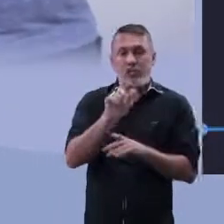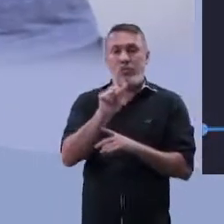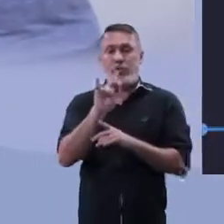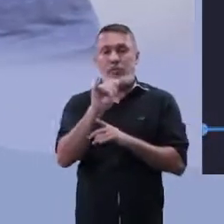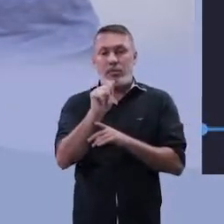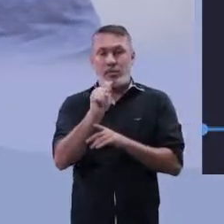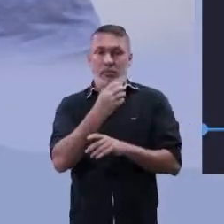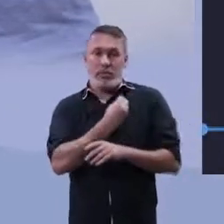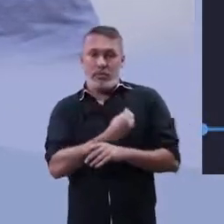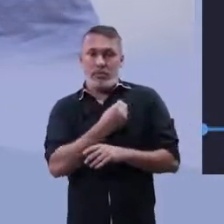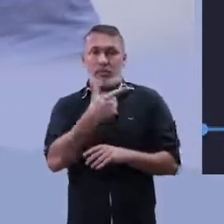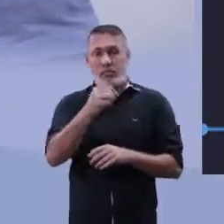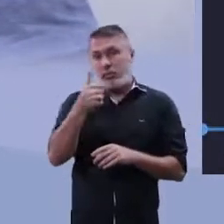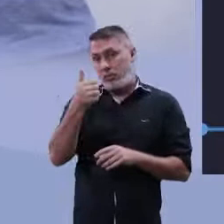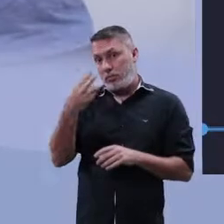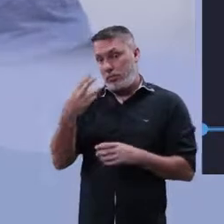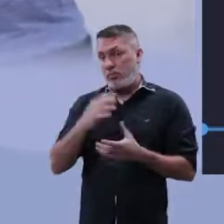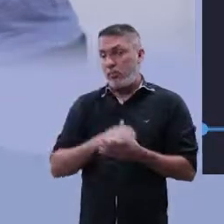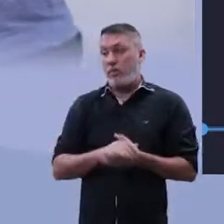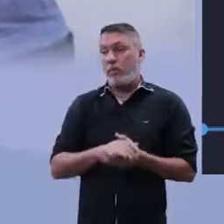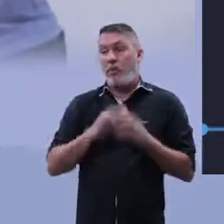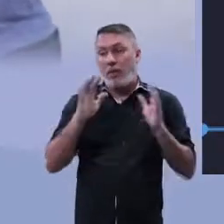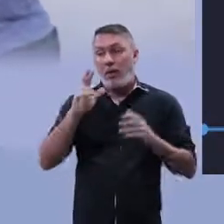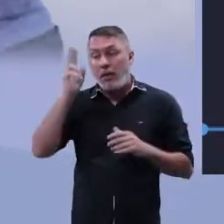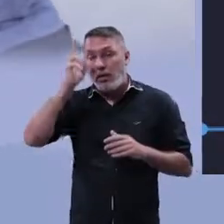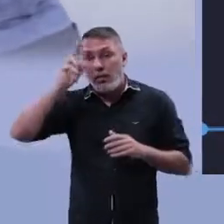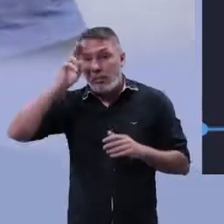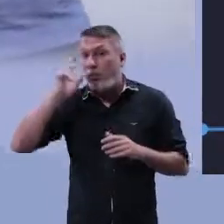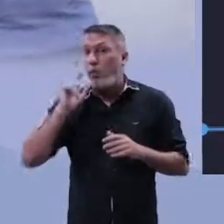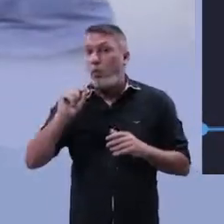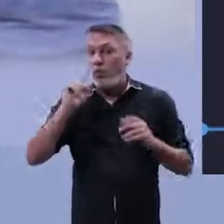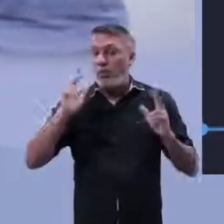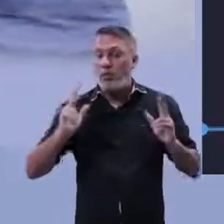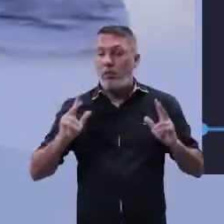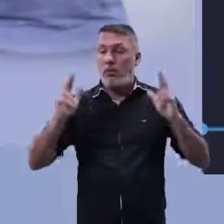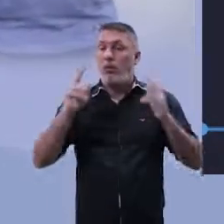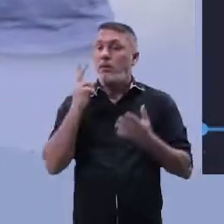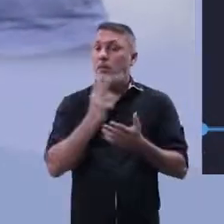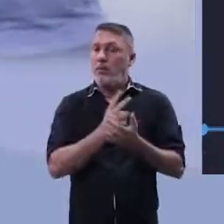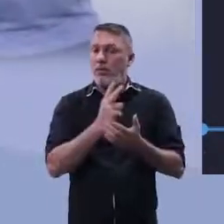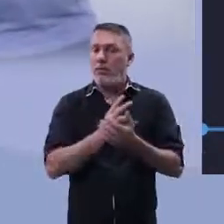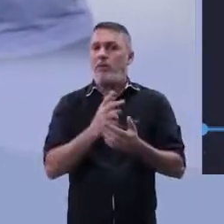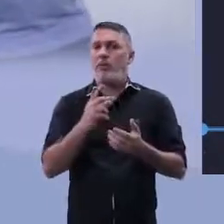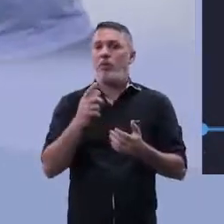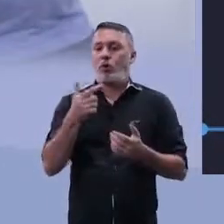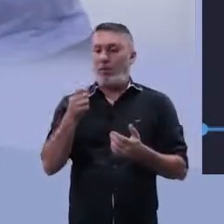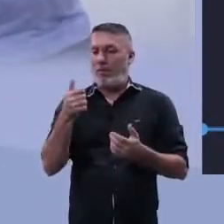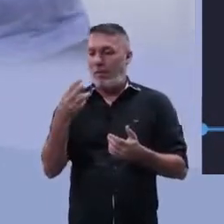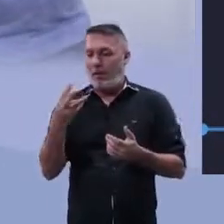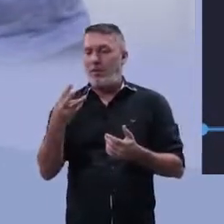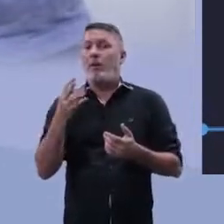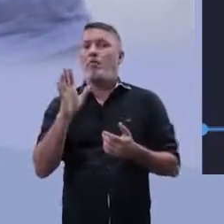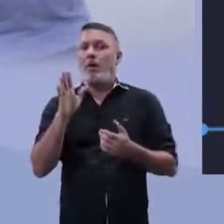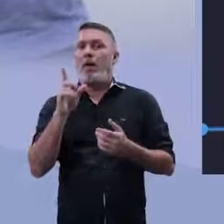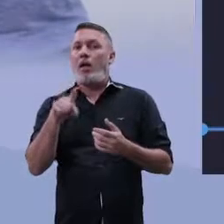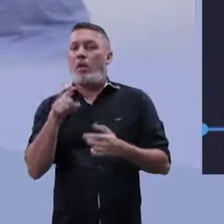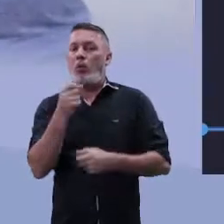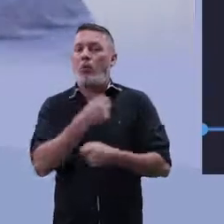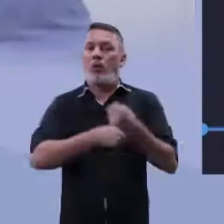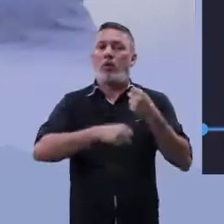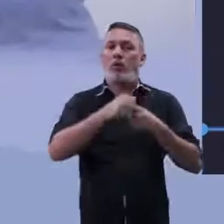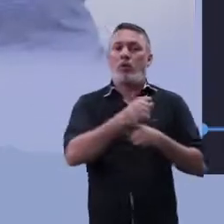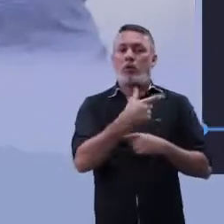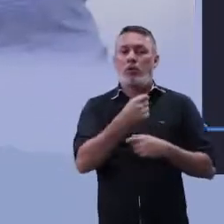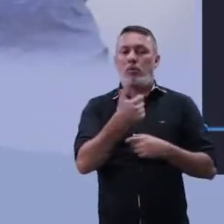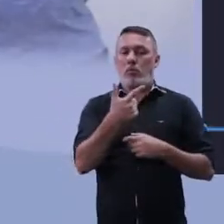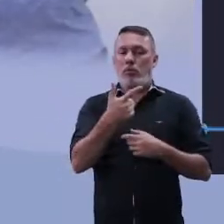do Participante em 2013. Mas vale lembrar que sempre ele vai analisar uma redação do ano anterior. No caso ali,